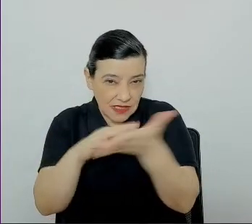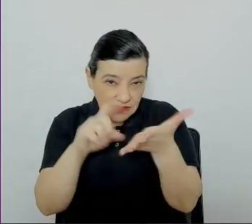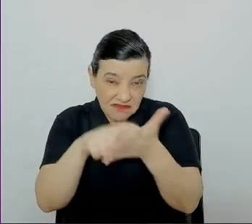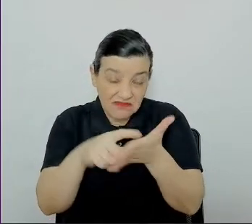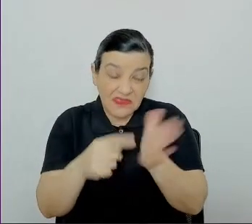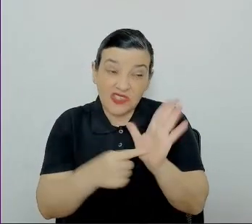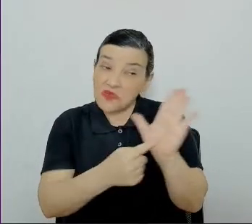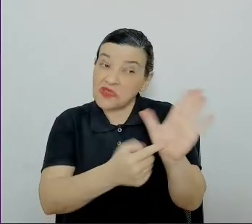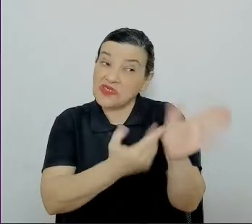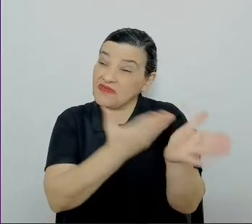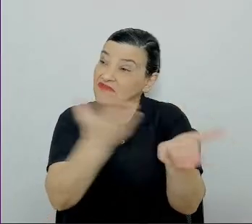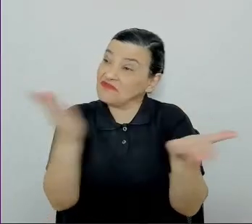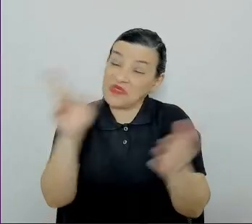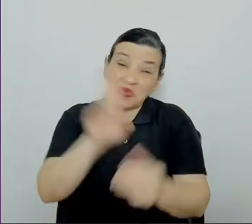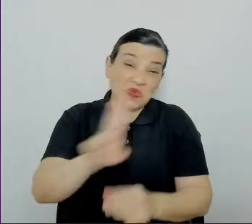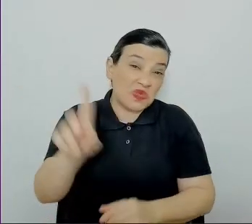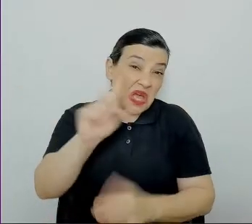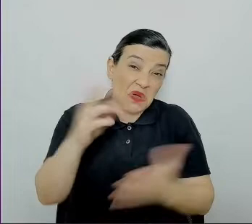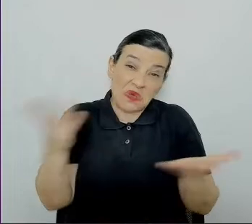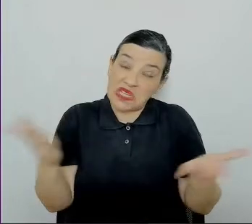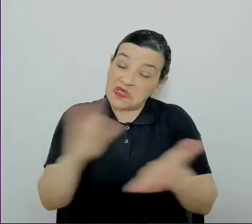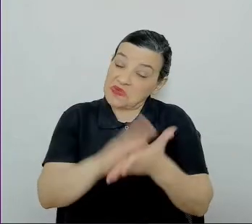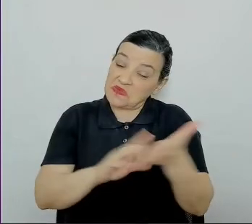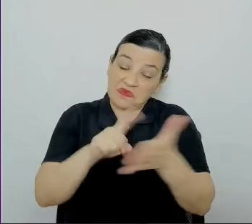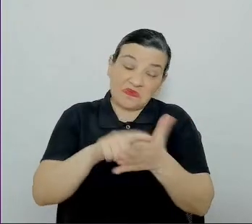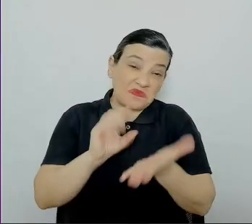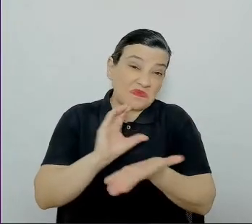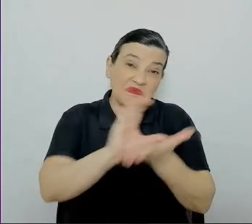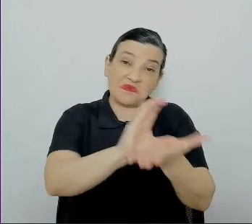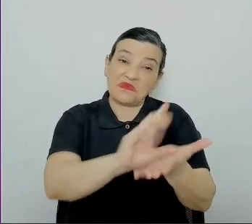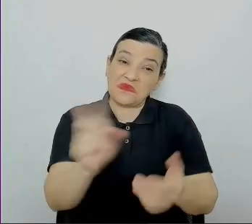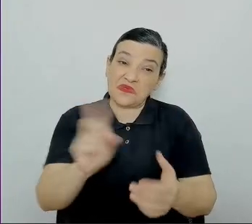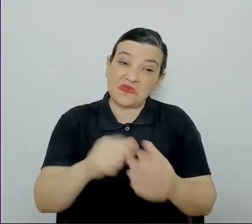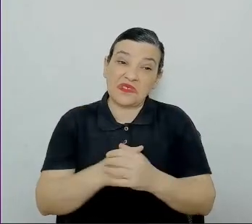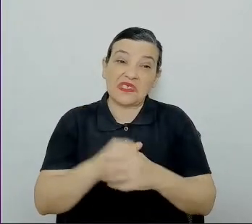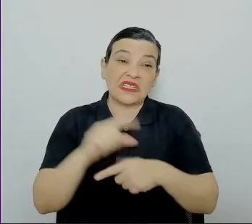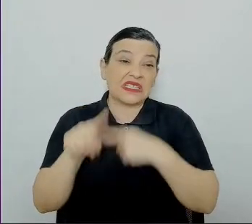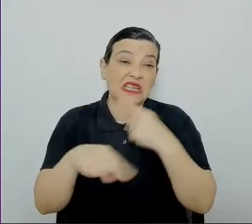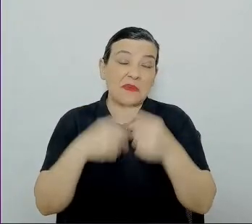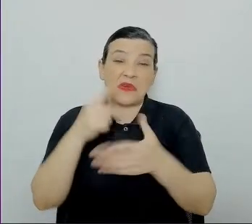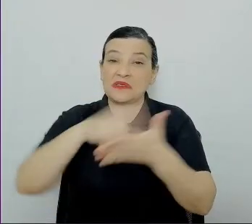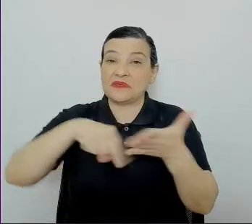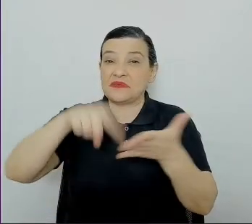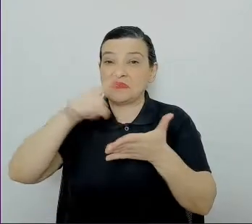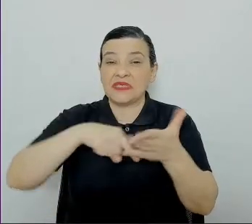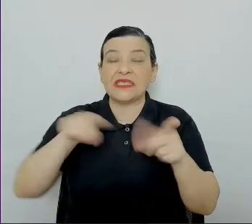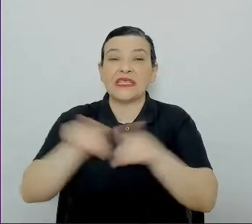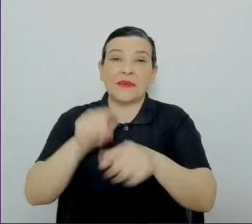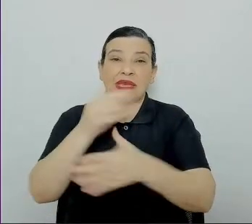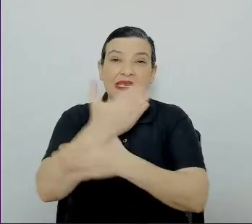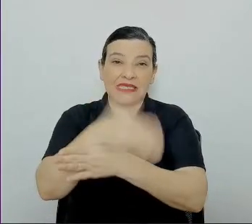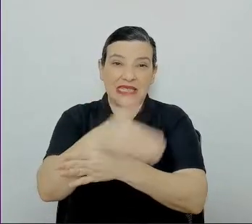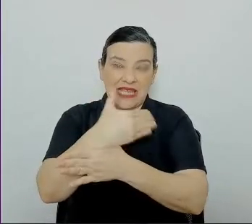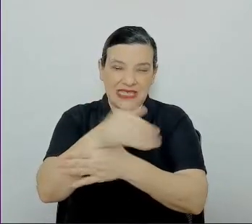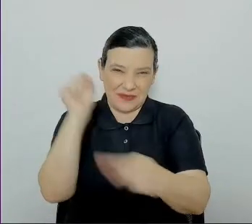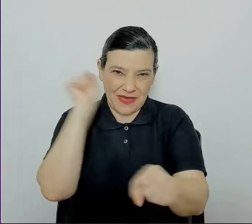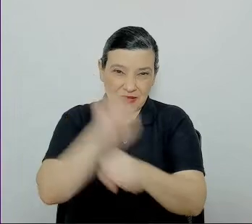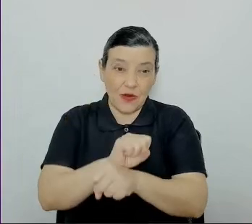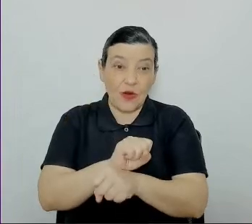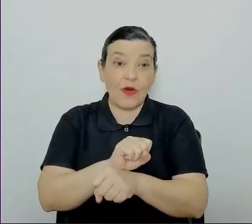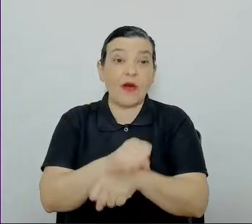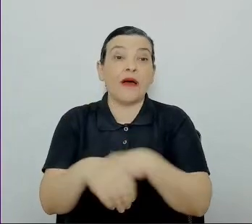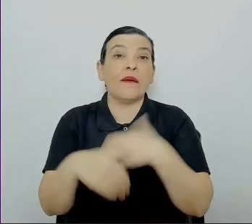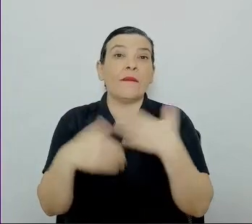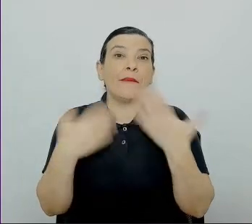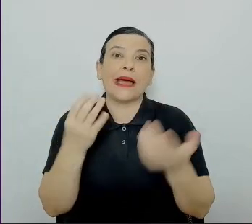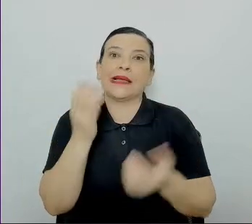precisa. A gente nem investiu na funcionalidade, e eventualmente a gente até matou isso, eventualmente os táxis parou de existir, mas a gente não desperdiçou um recurso